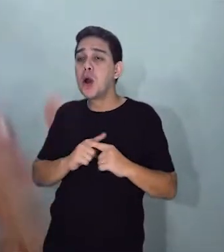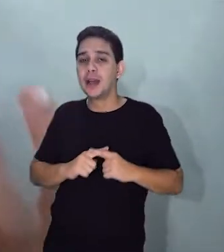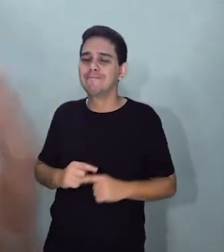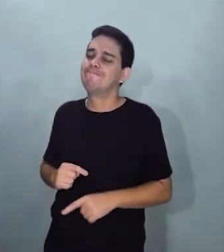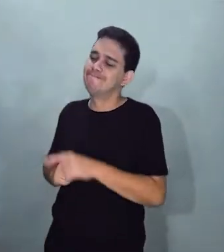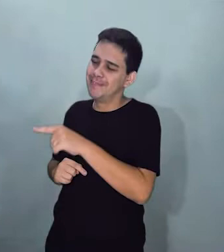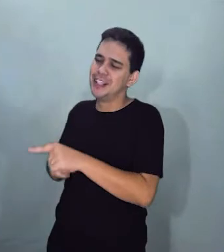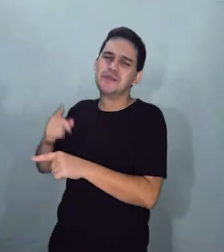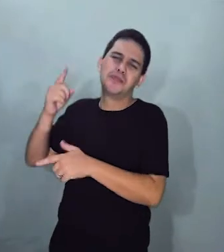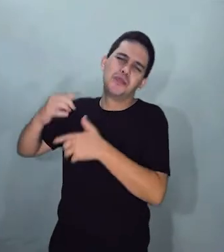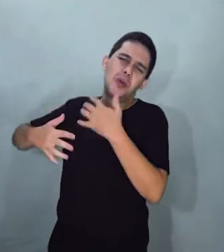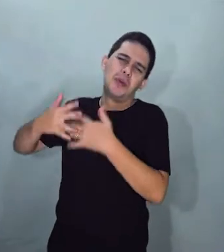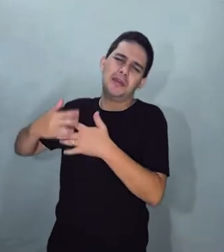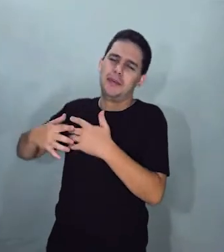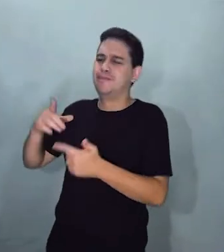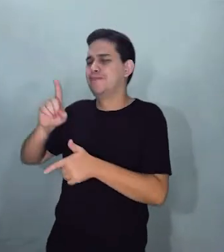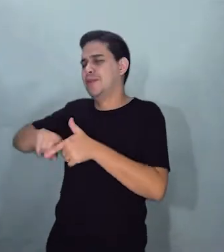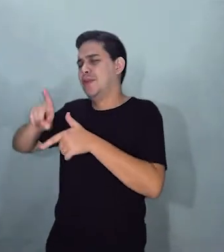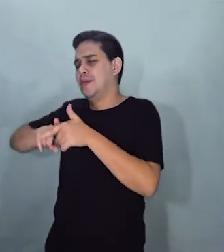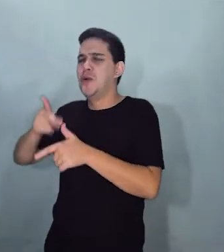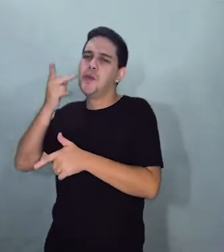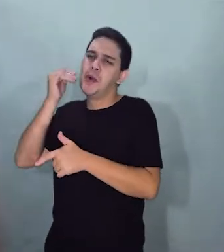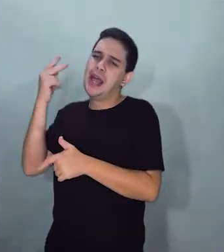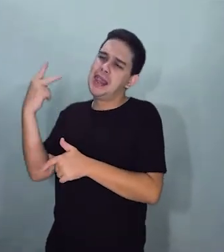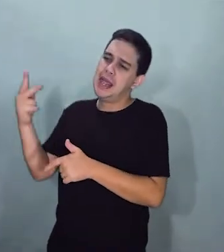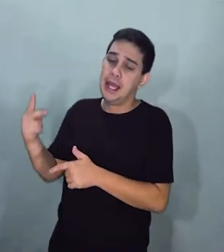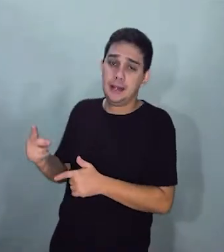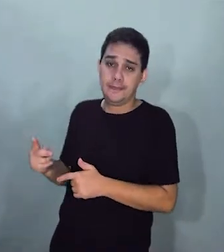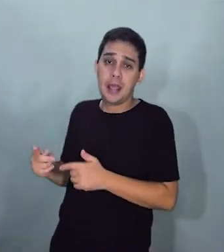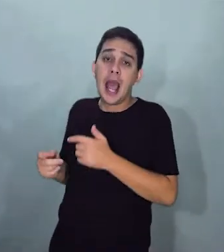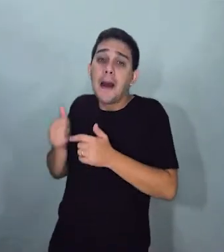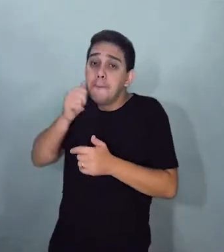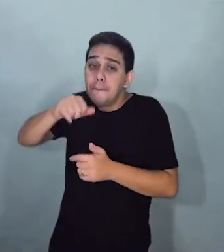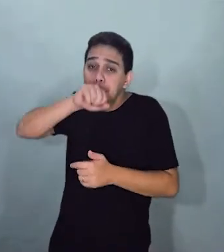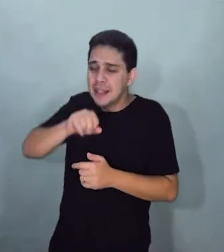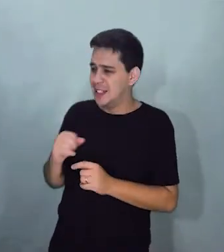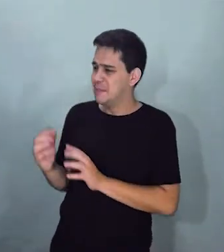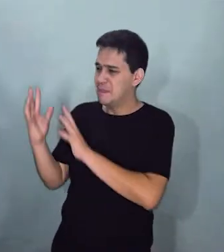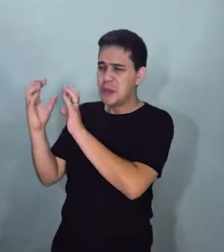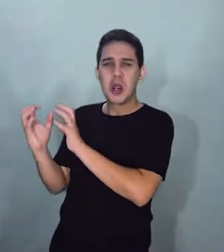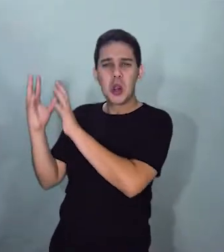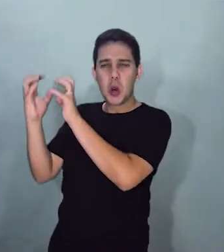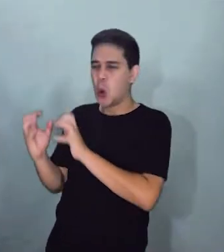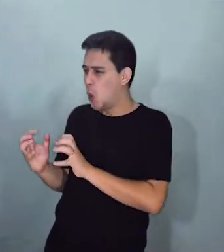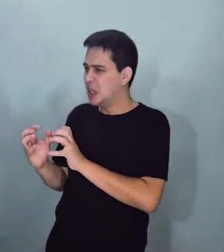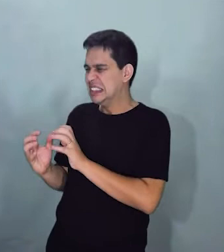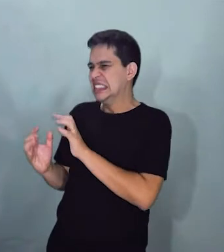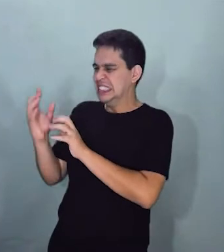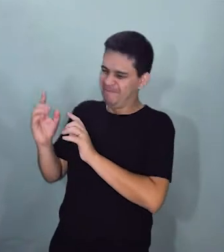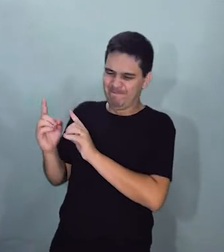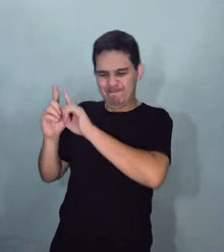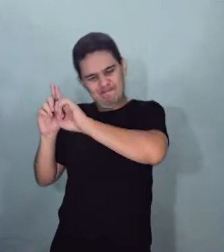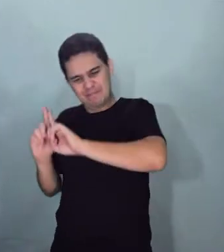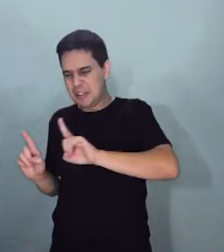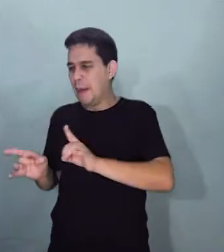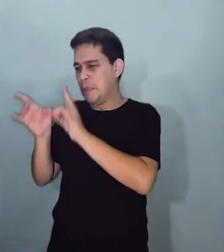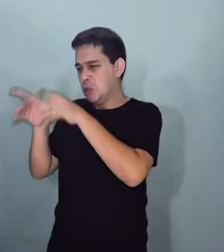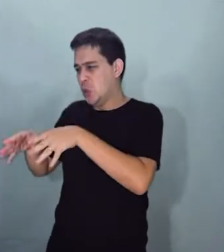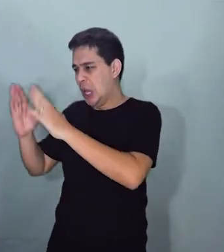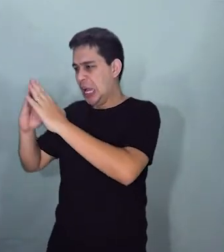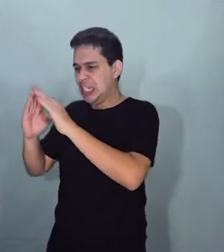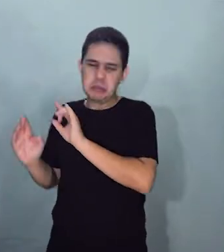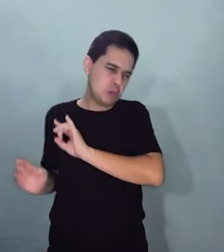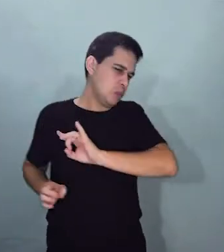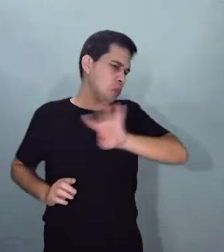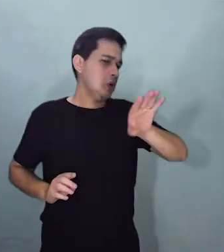pai na época, ela teve um conflito, acabou saindo de casa, e aí aquilo foi